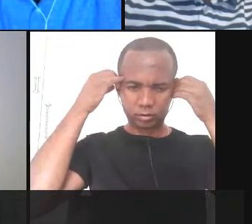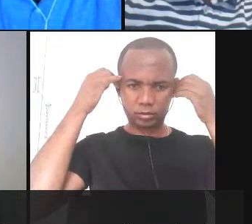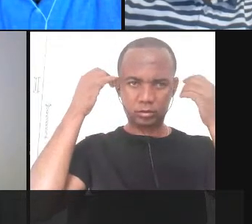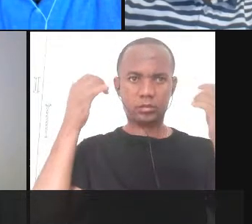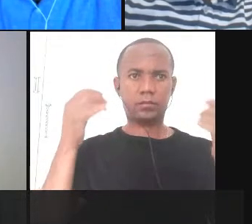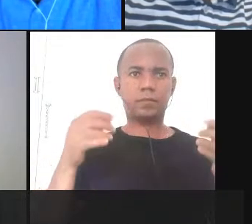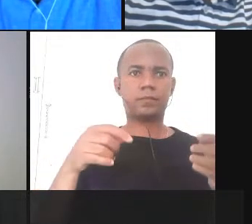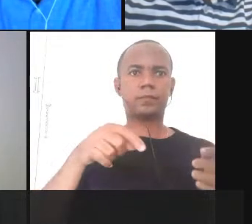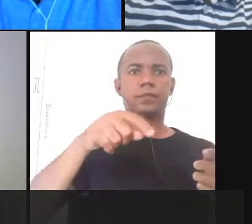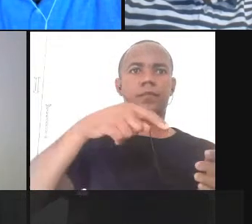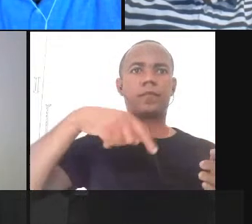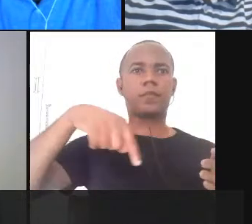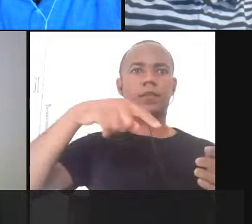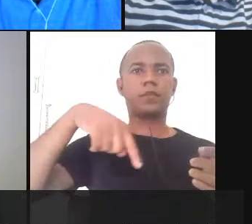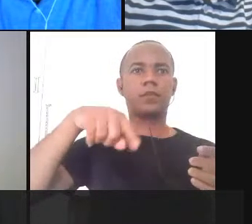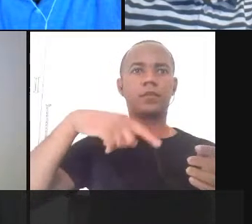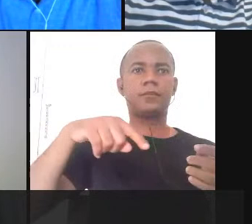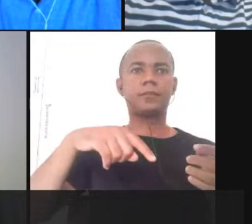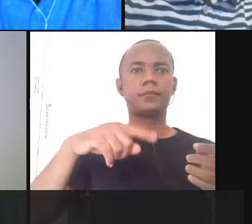literatura...